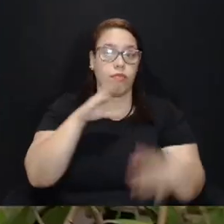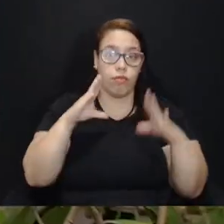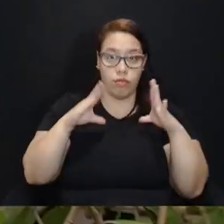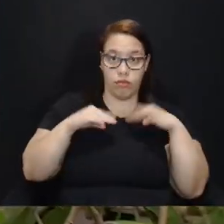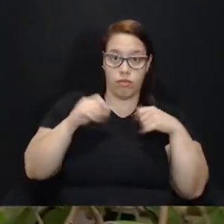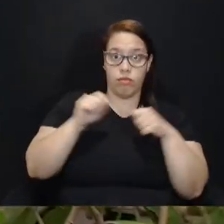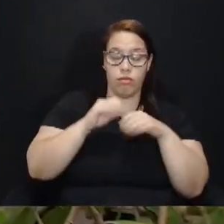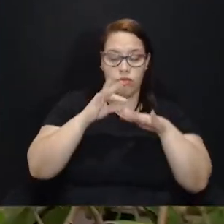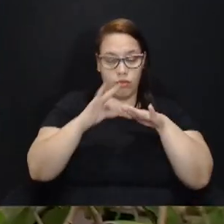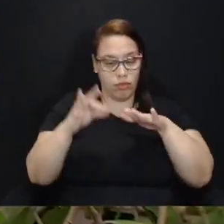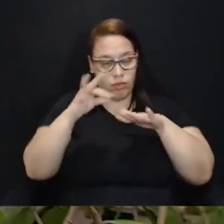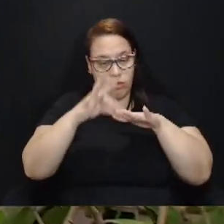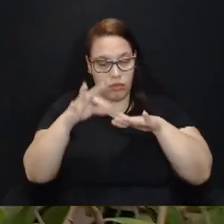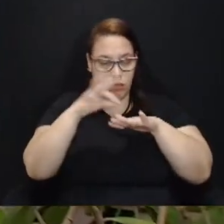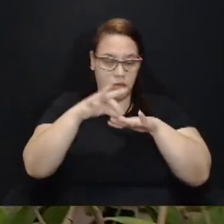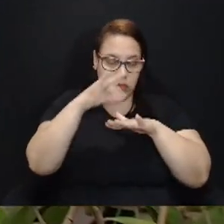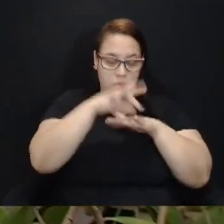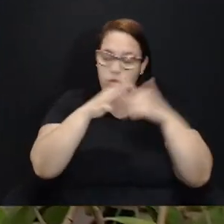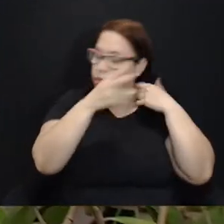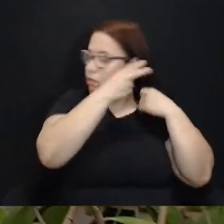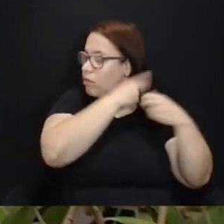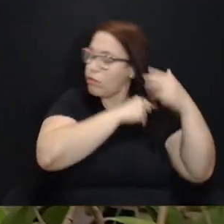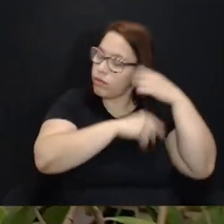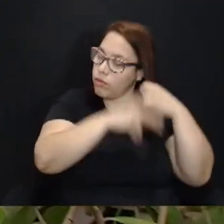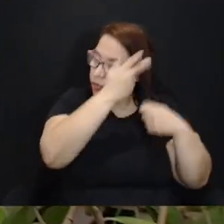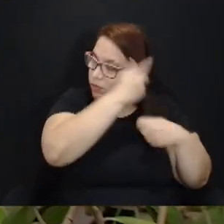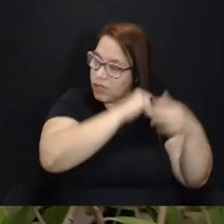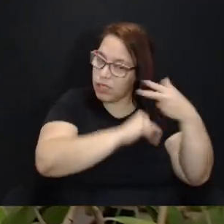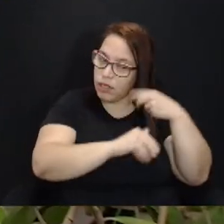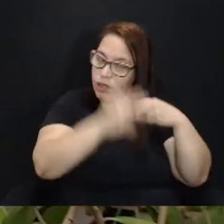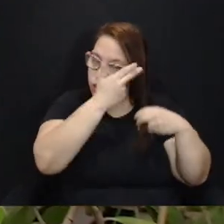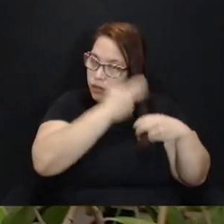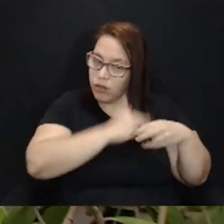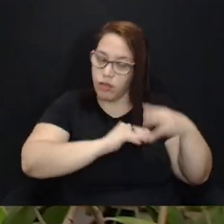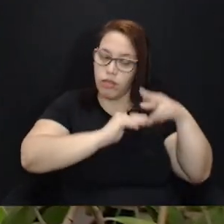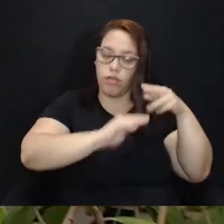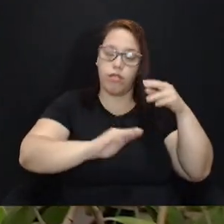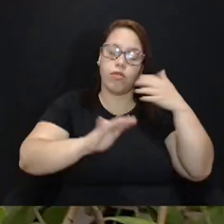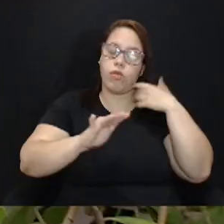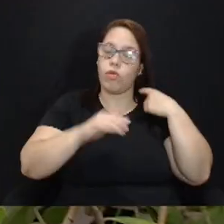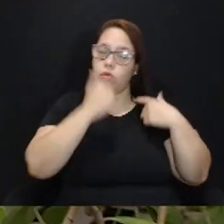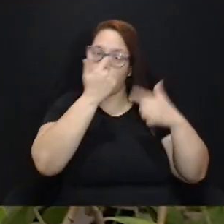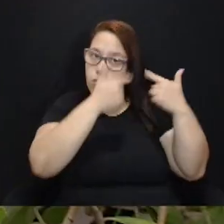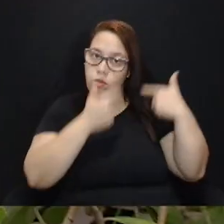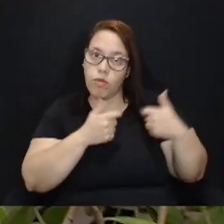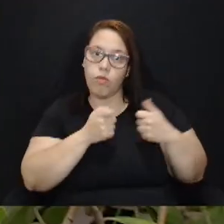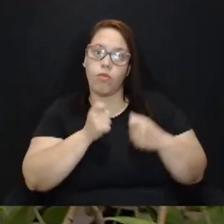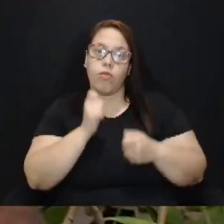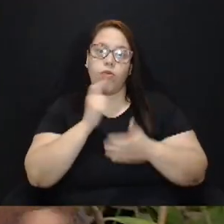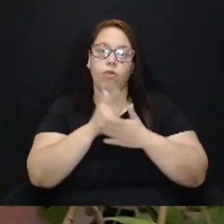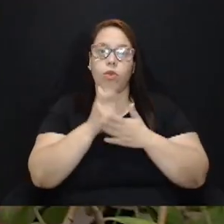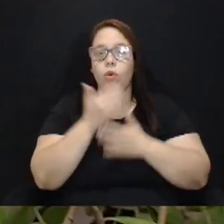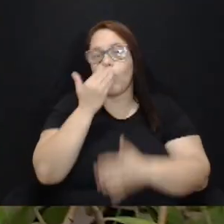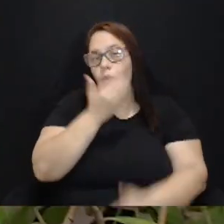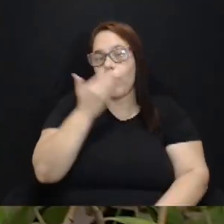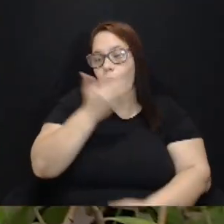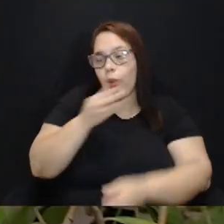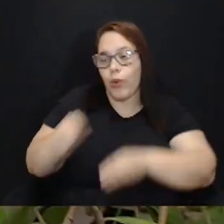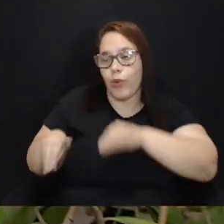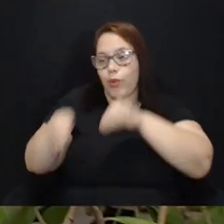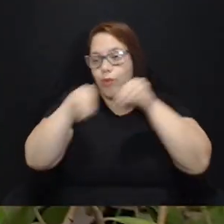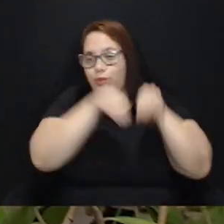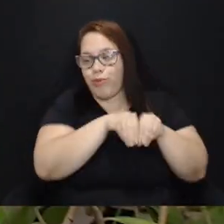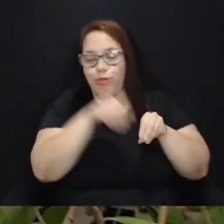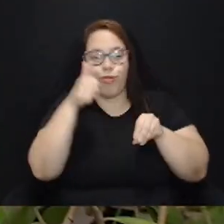mãe, cuidava do cabelo da mãe. Ela comprava algumas guloseimas e trazia para a mãe, o